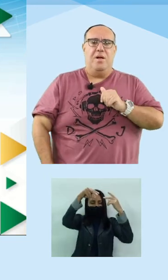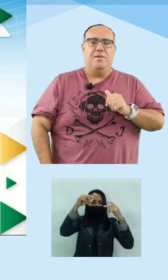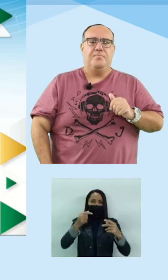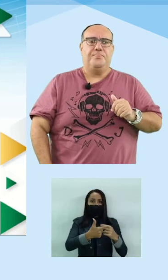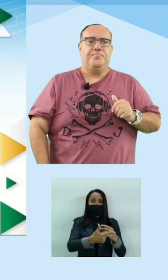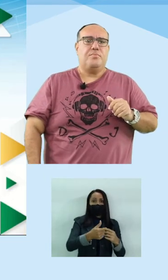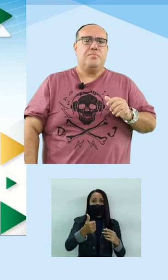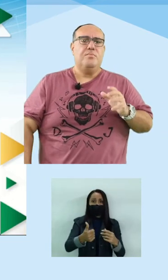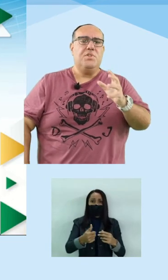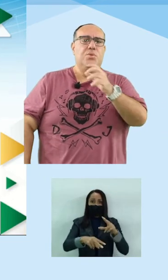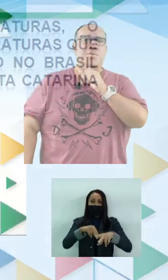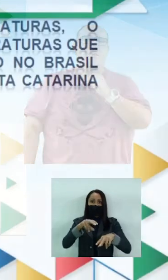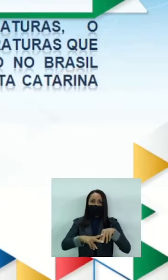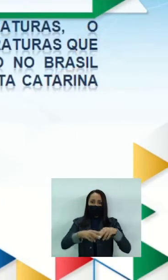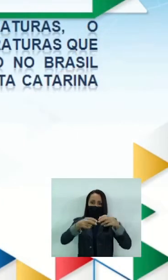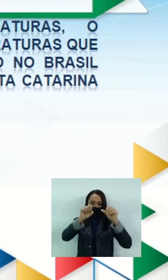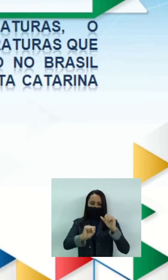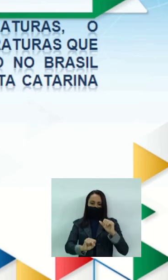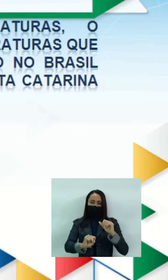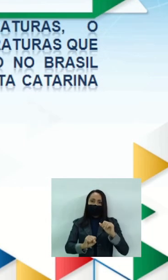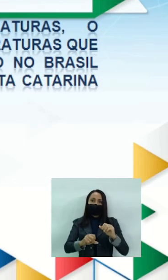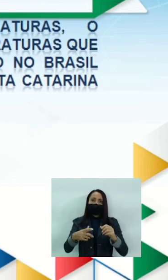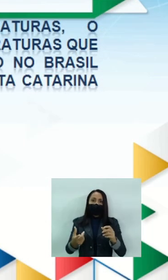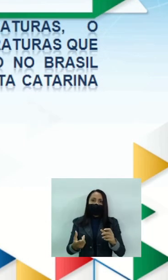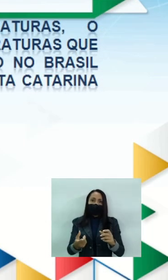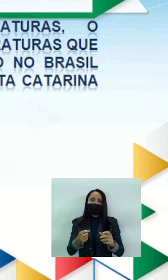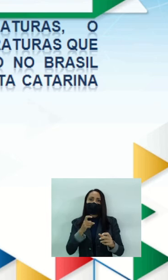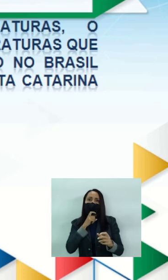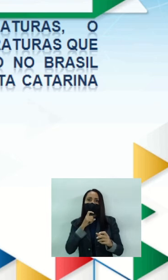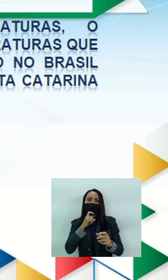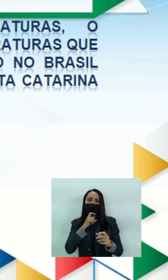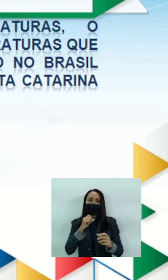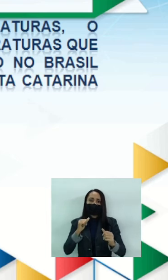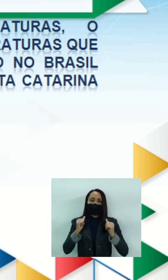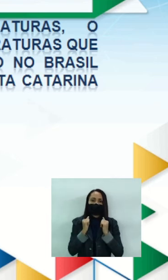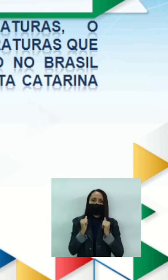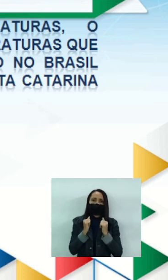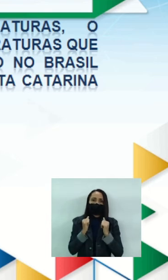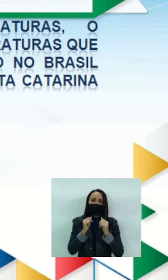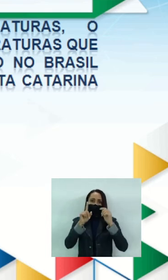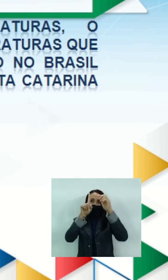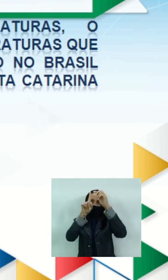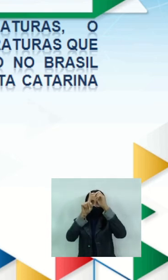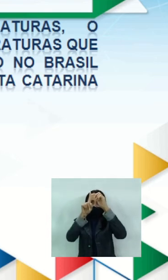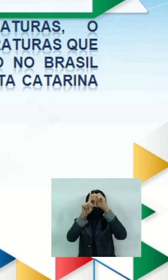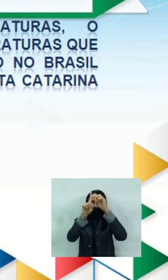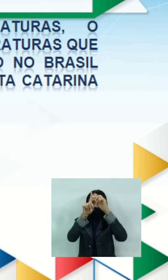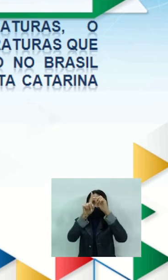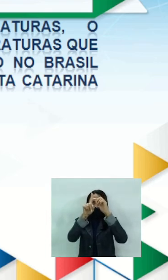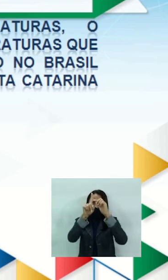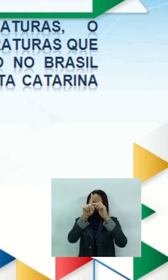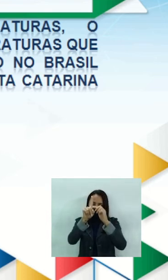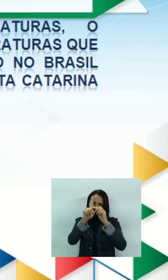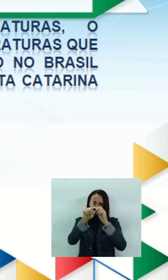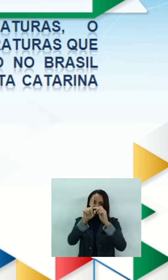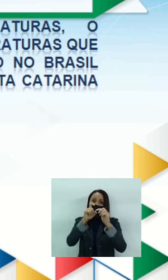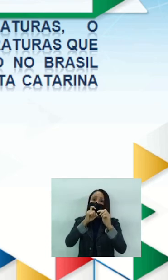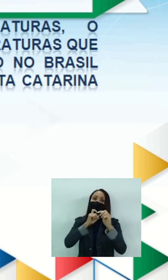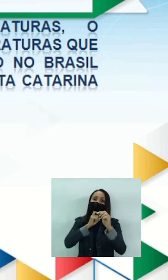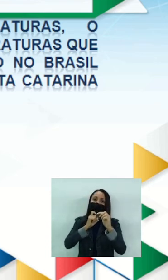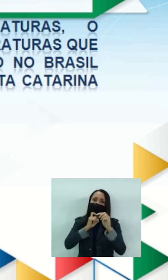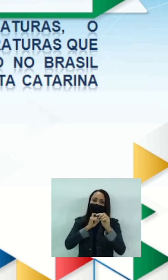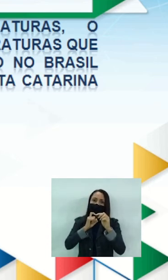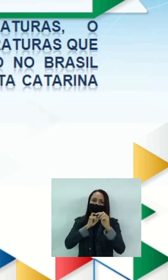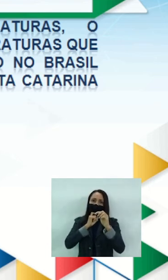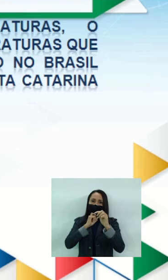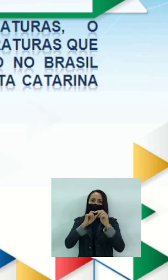Vamos lá. No inverno, ele é caracterizado pelas baixas temperaturas. O inverno apresenta-se dias menores